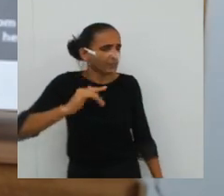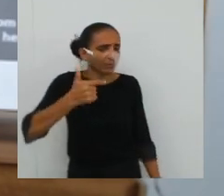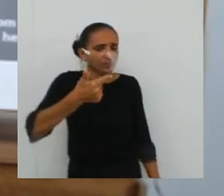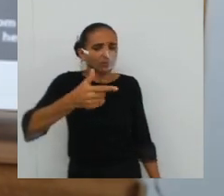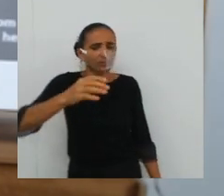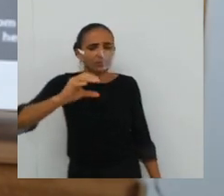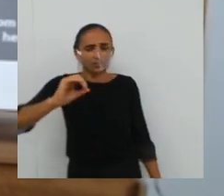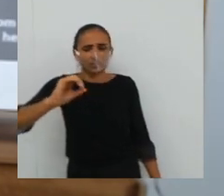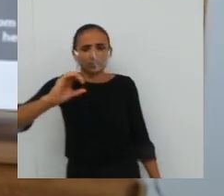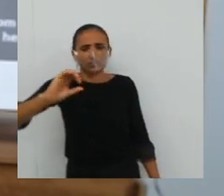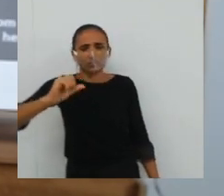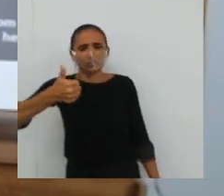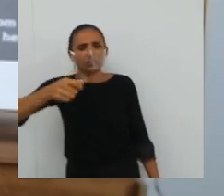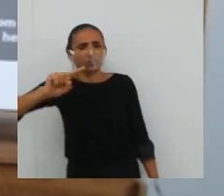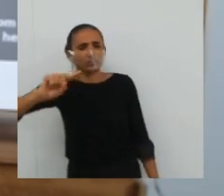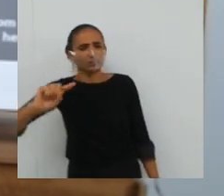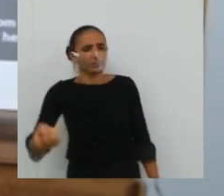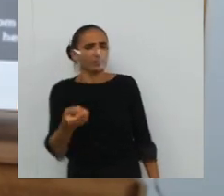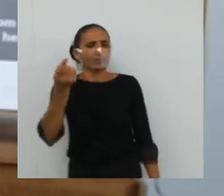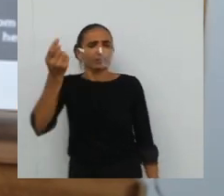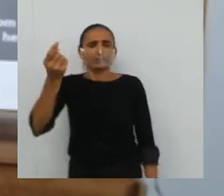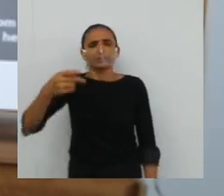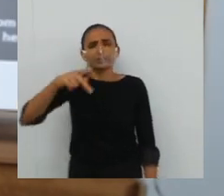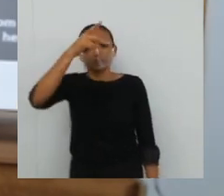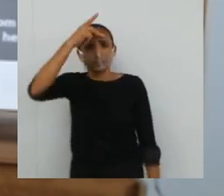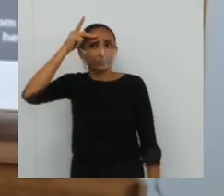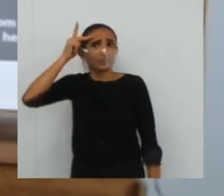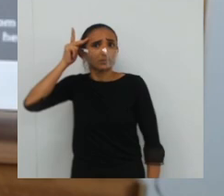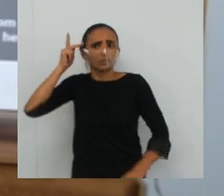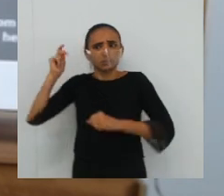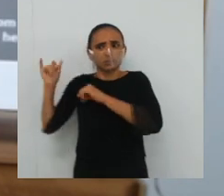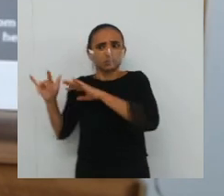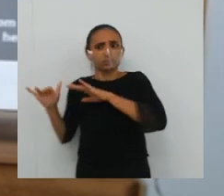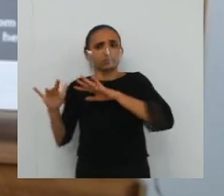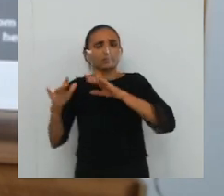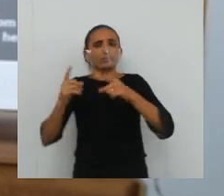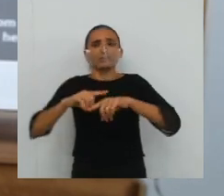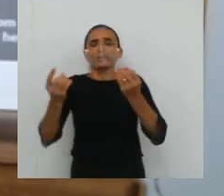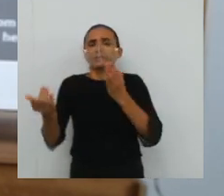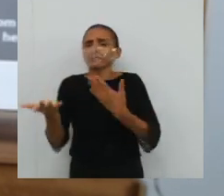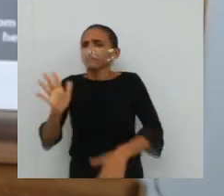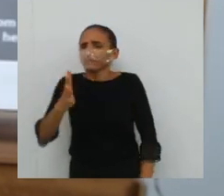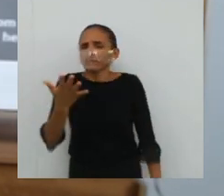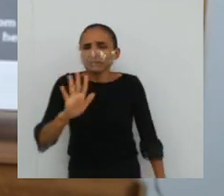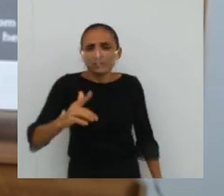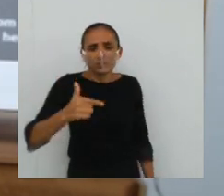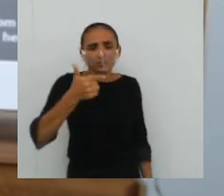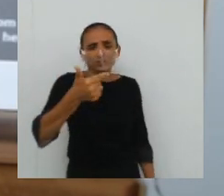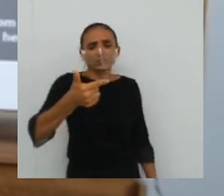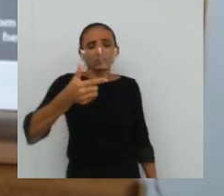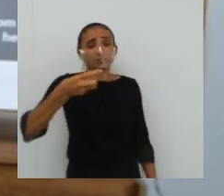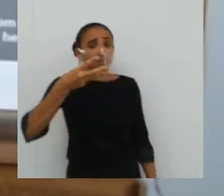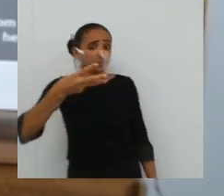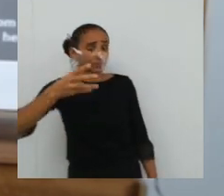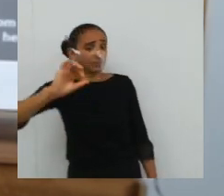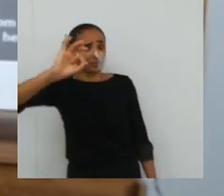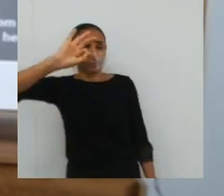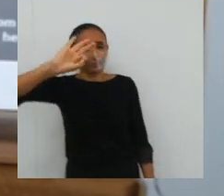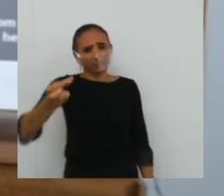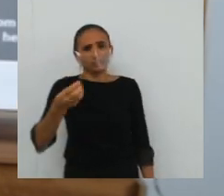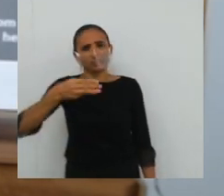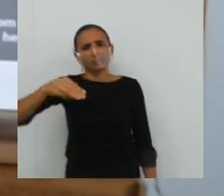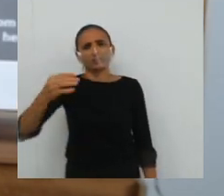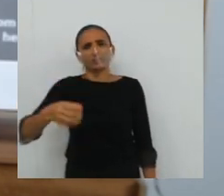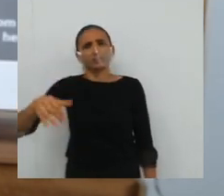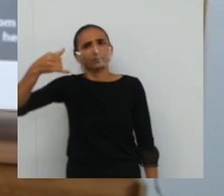211 milhões de brasileiros, 211 milhões de brasileiros, e nós temos basicamente 230 milhões de cabeça